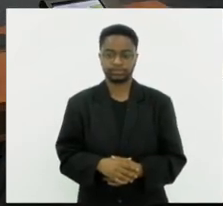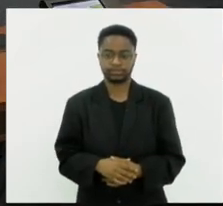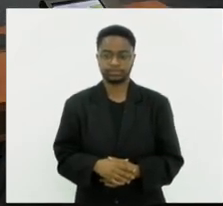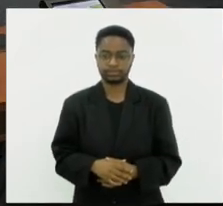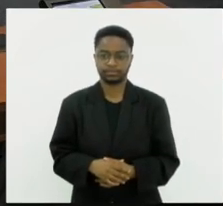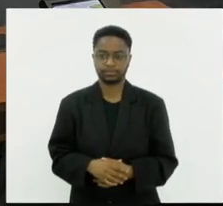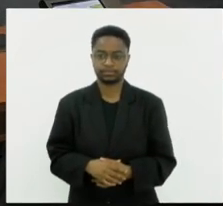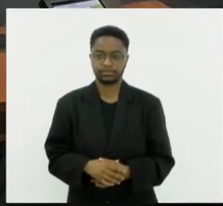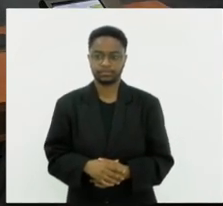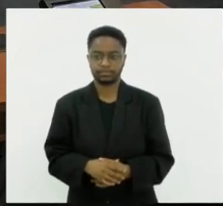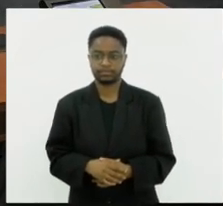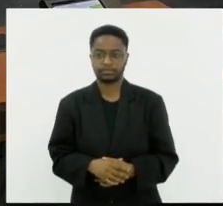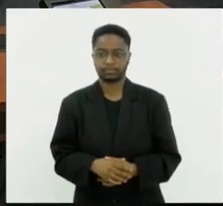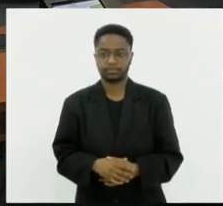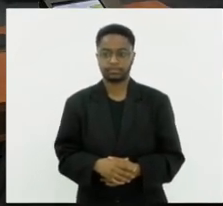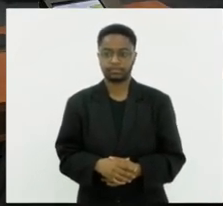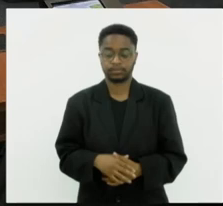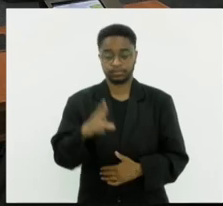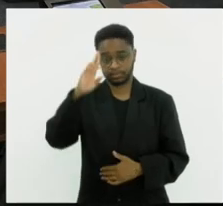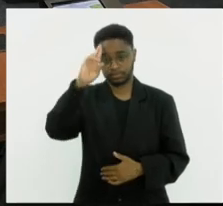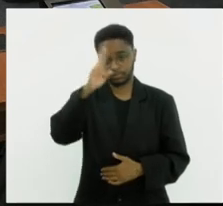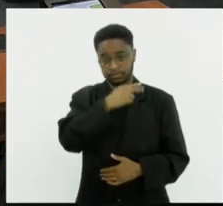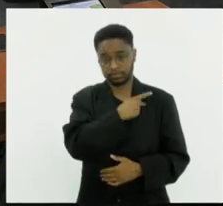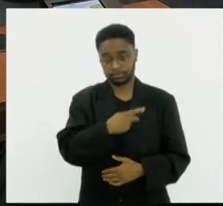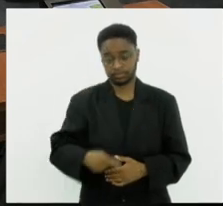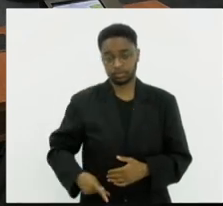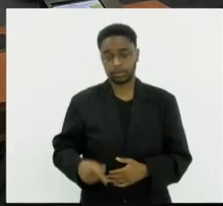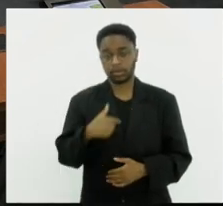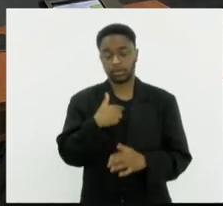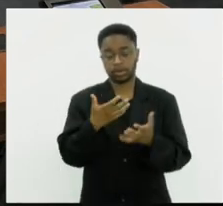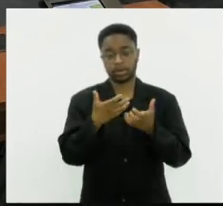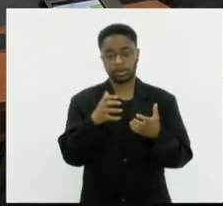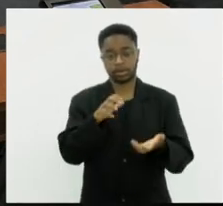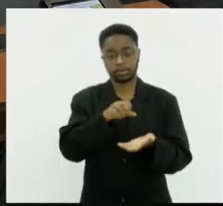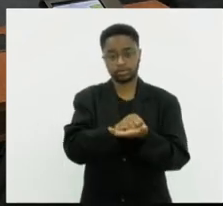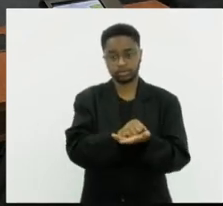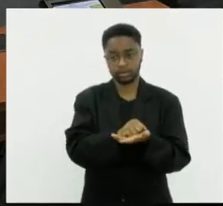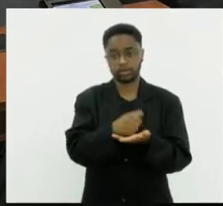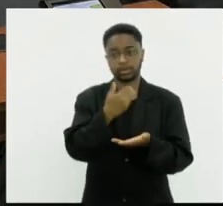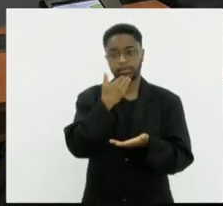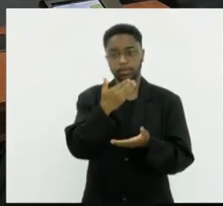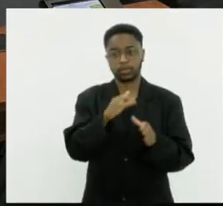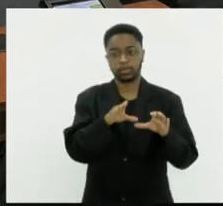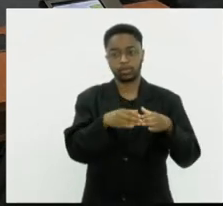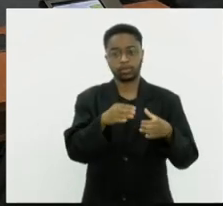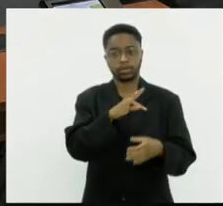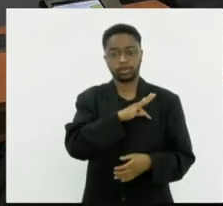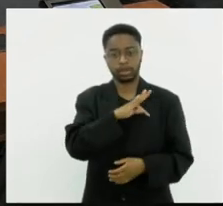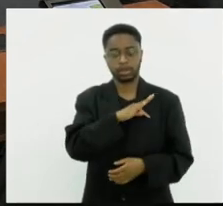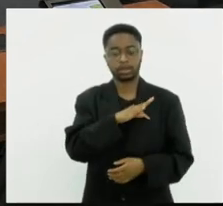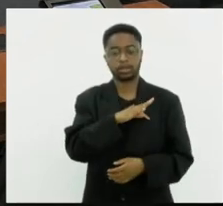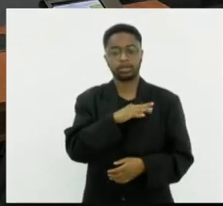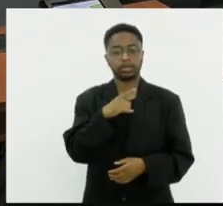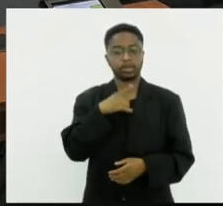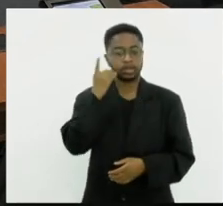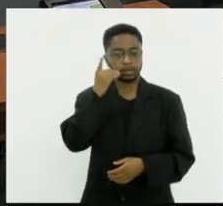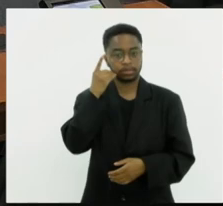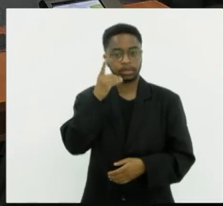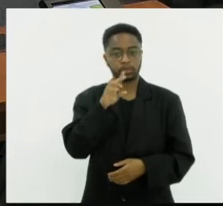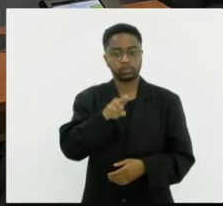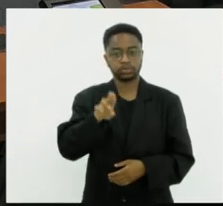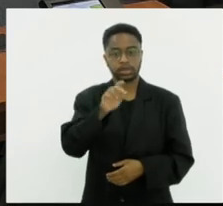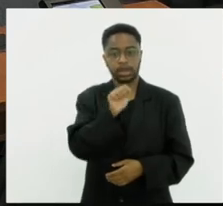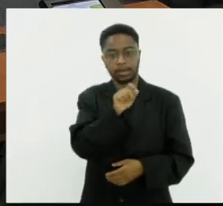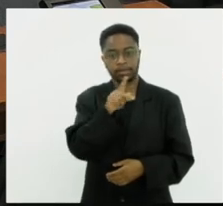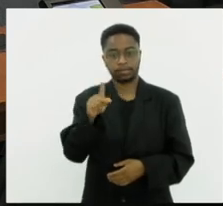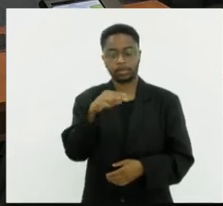Senhora presidente, queria registrar aqui, pedir a assessoria técnica, os deputados que estão no aplicativo não